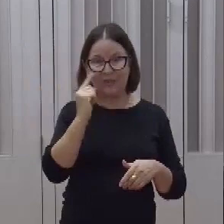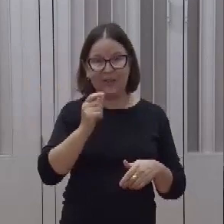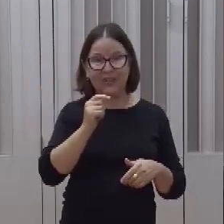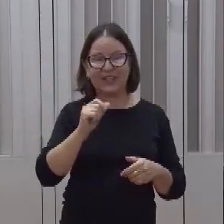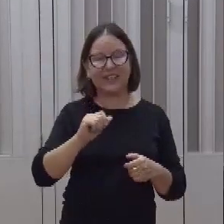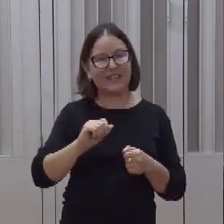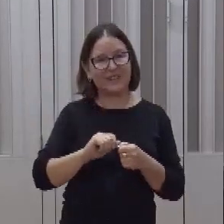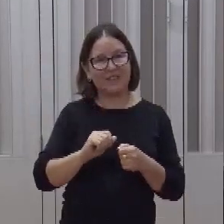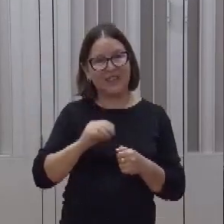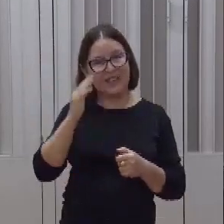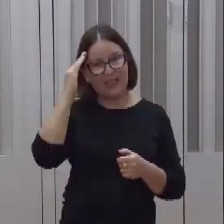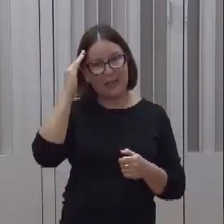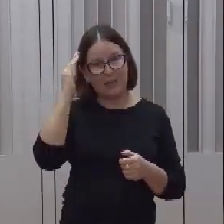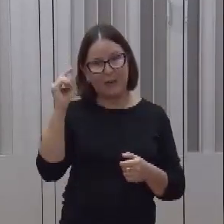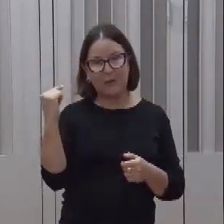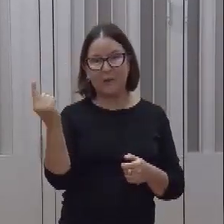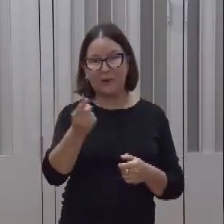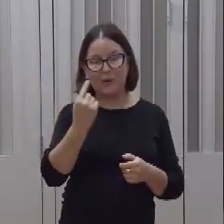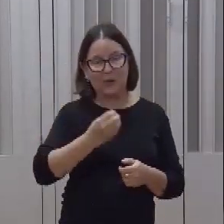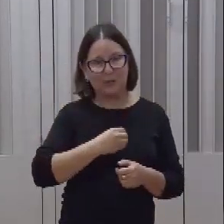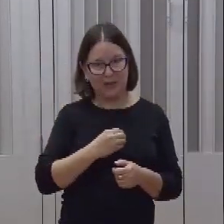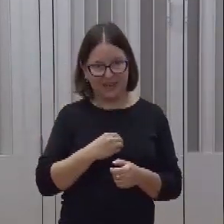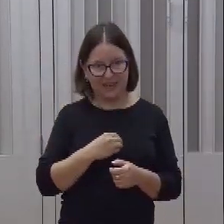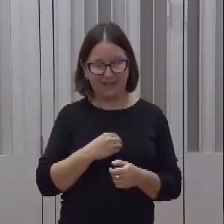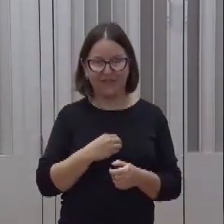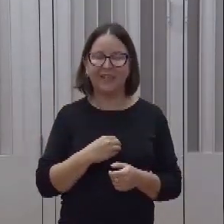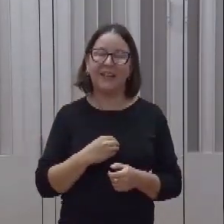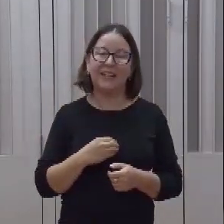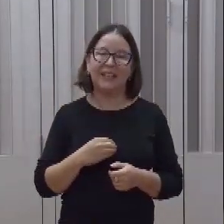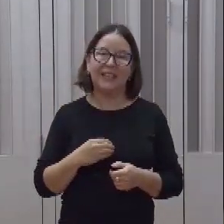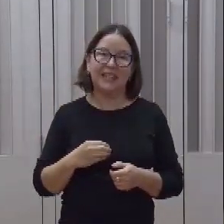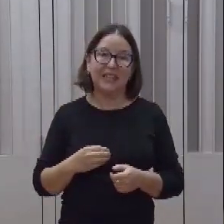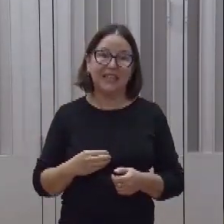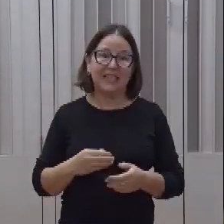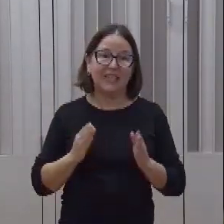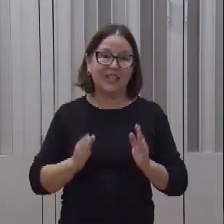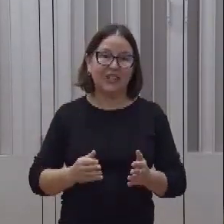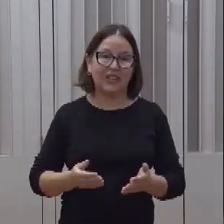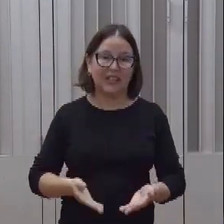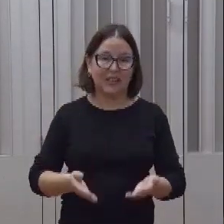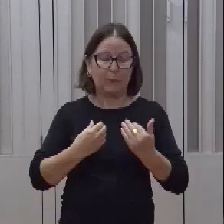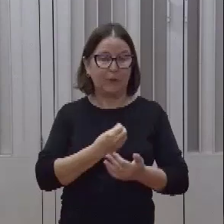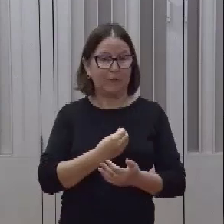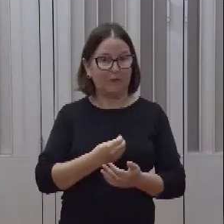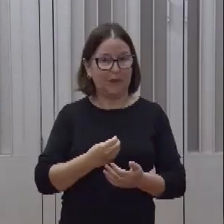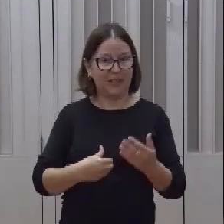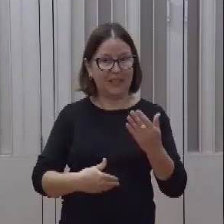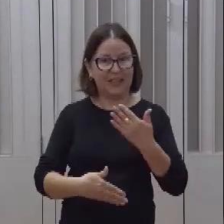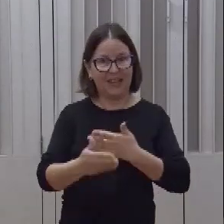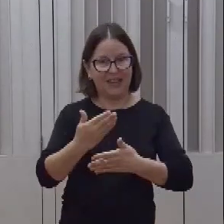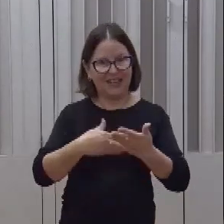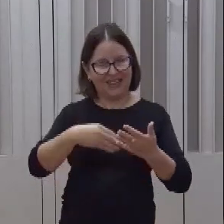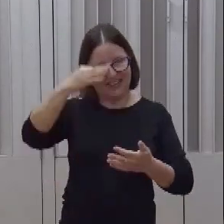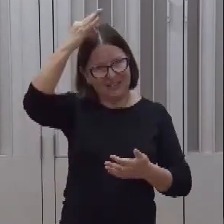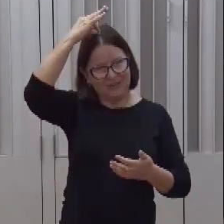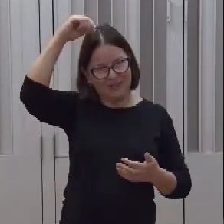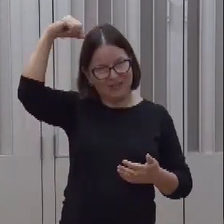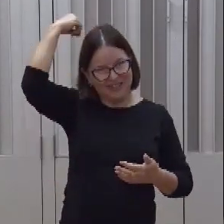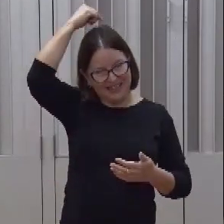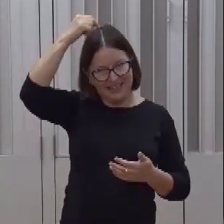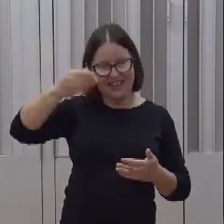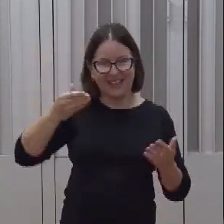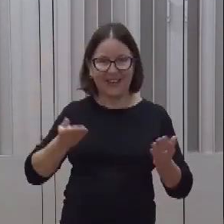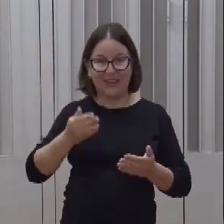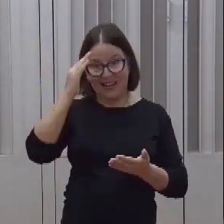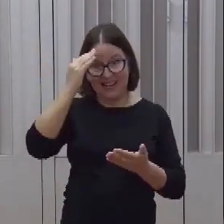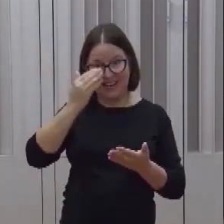fomos vivificados pelo Espírito Santo. Nós estamos em Cristo porque cremos, e isto é um